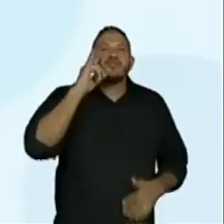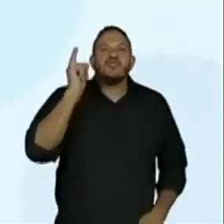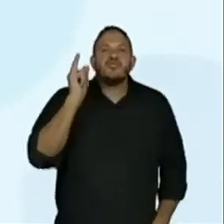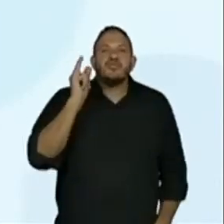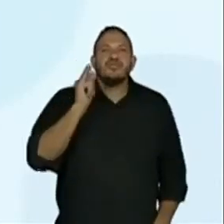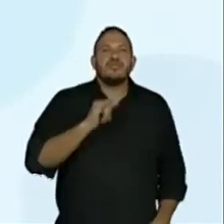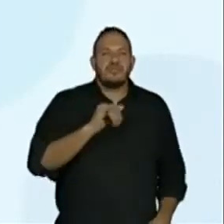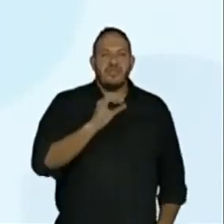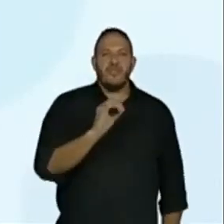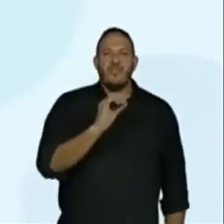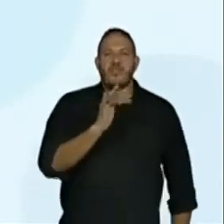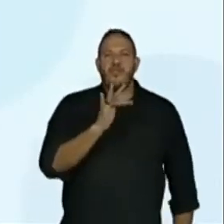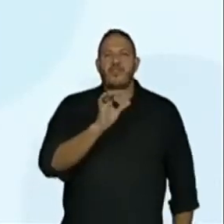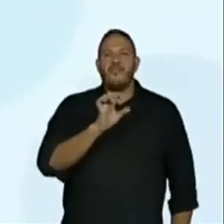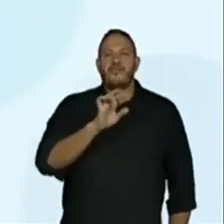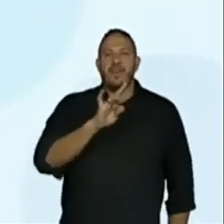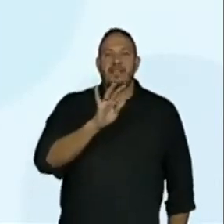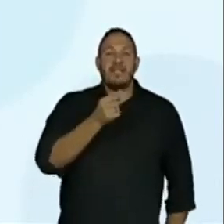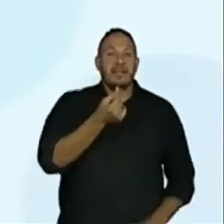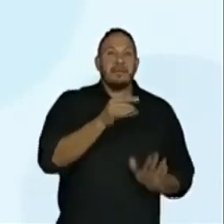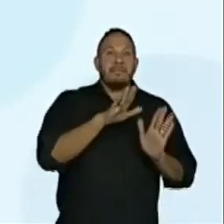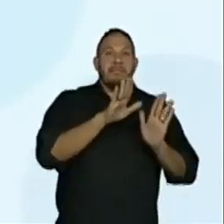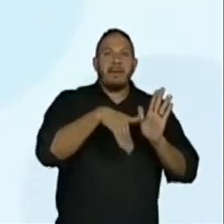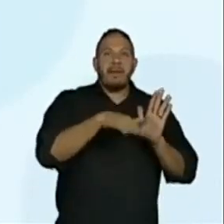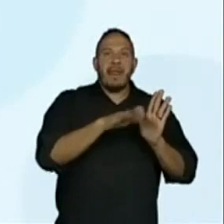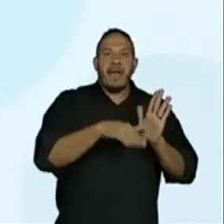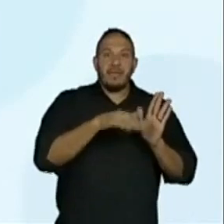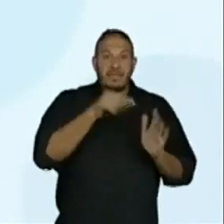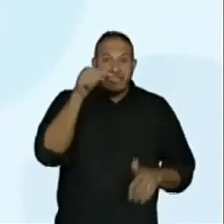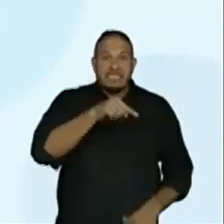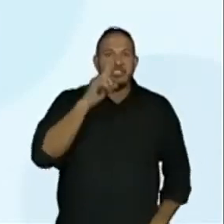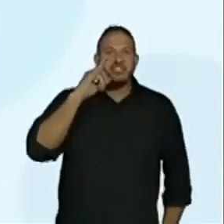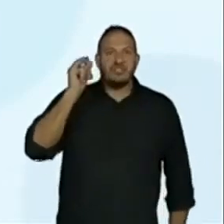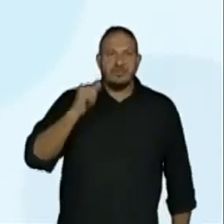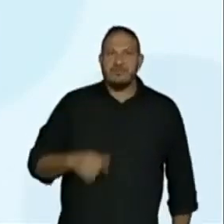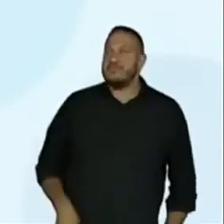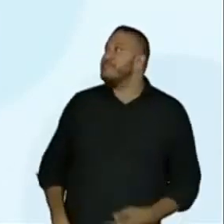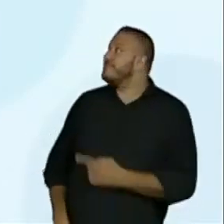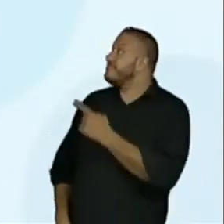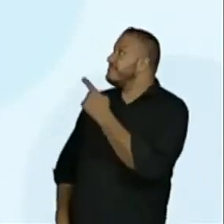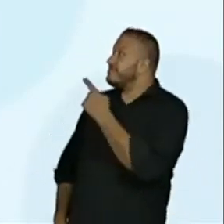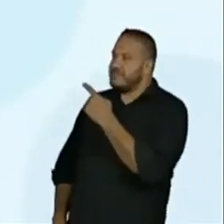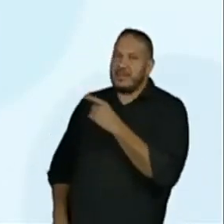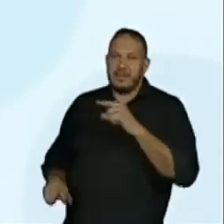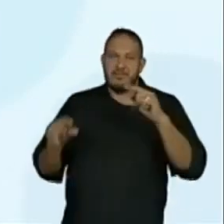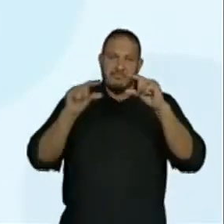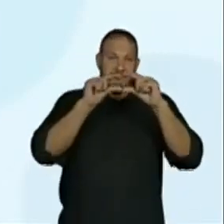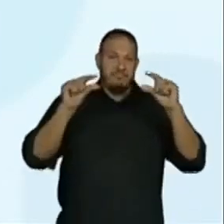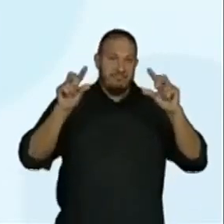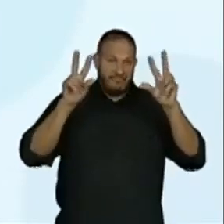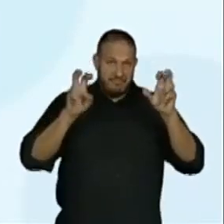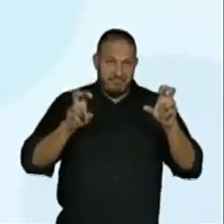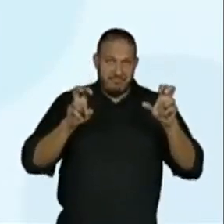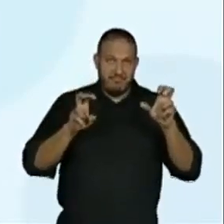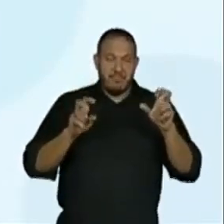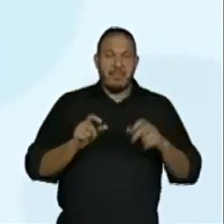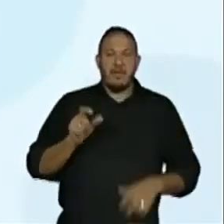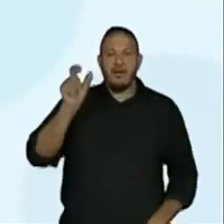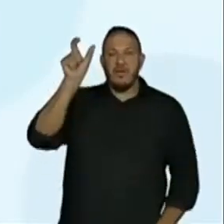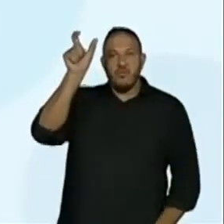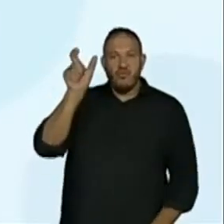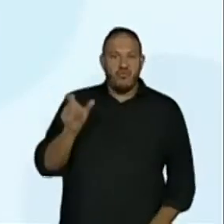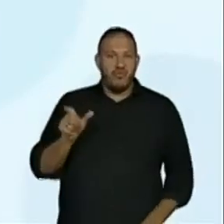Ofertas do dia. As ofertas estão aqui. Temos aí duas, o título da tabela, temos aí as duas